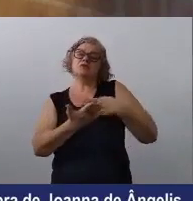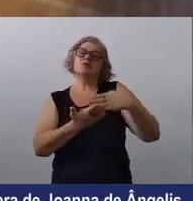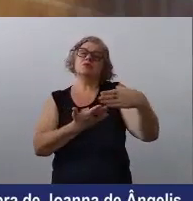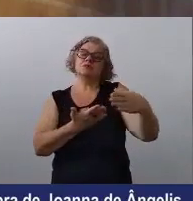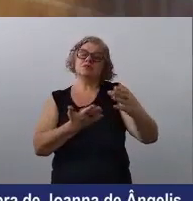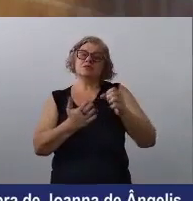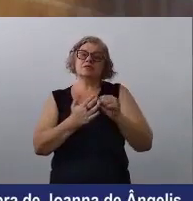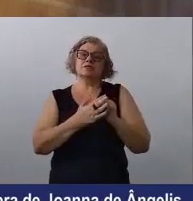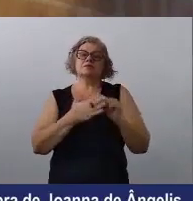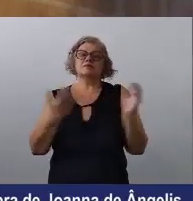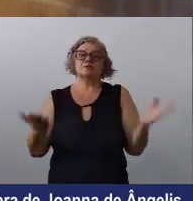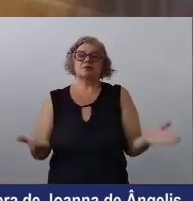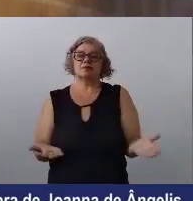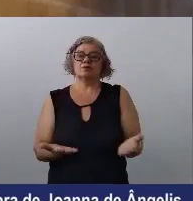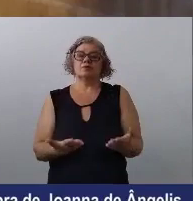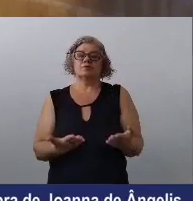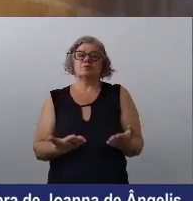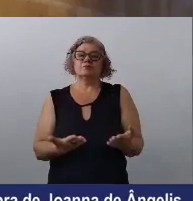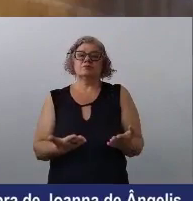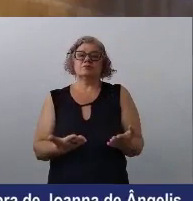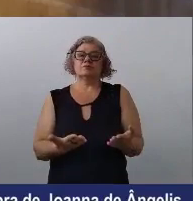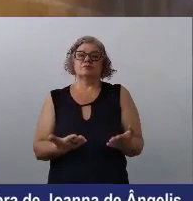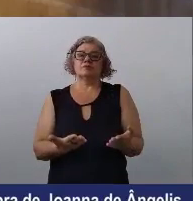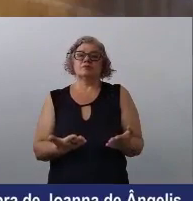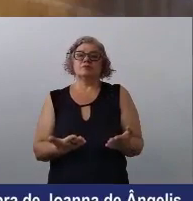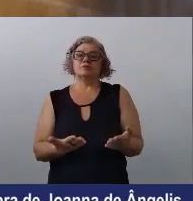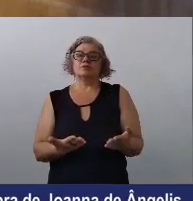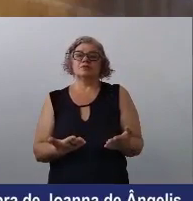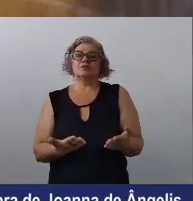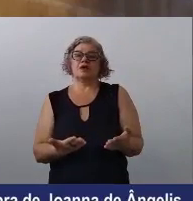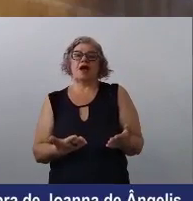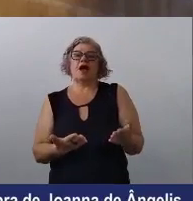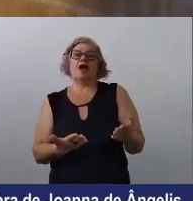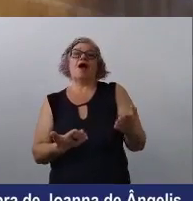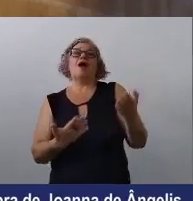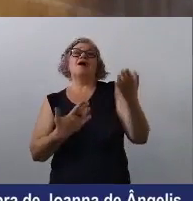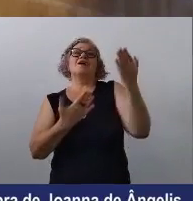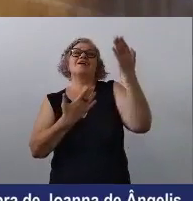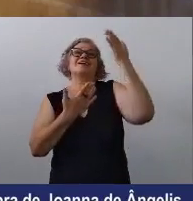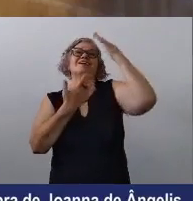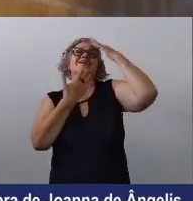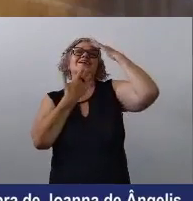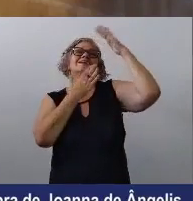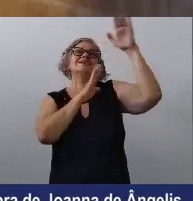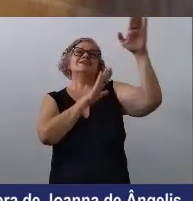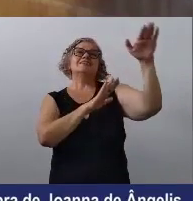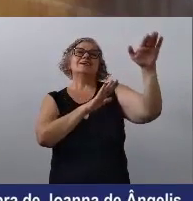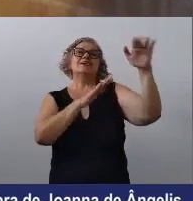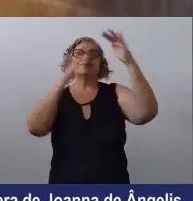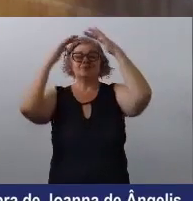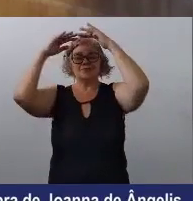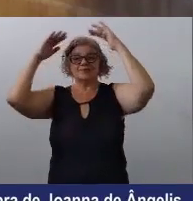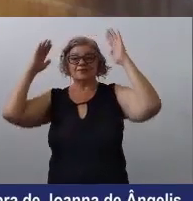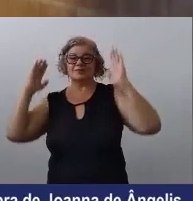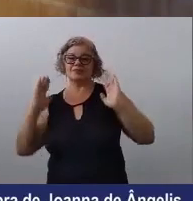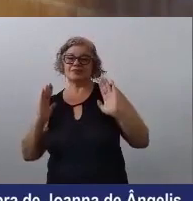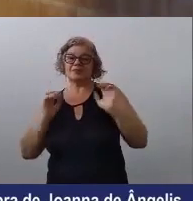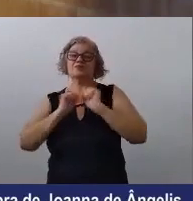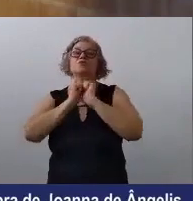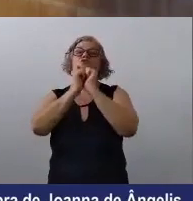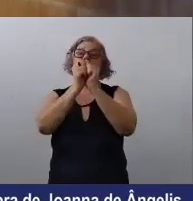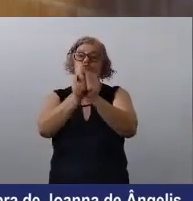amor. E neste instante, vamos saudando Joana de Ângeles, juntamente com a